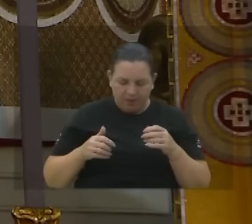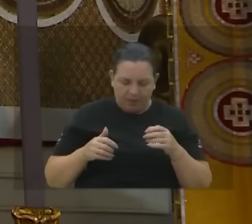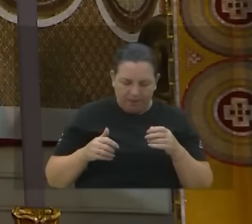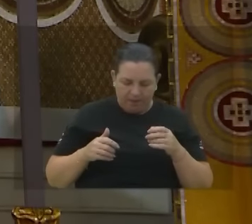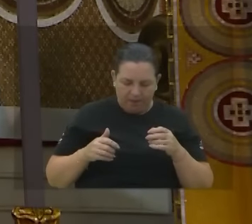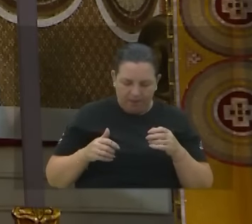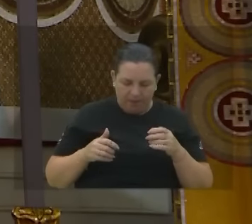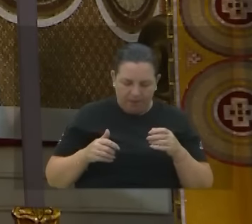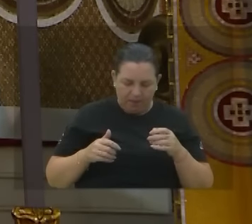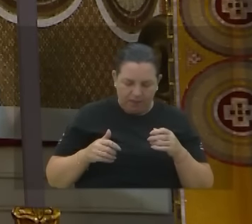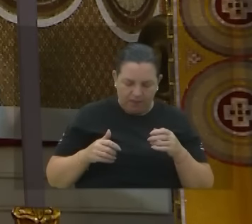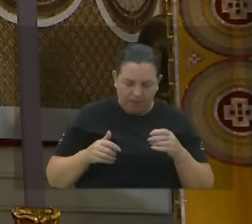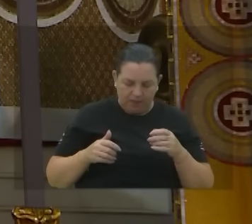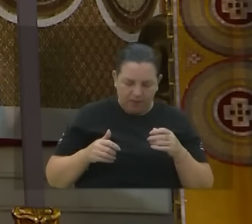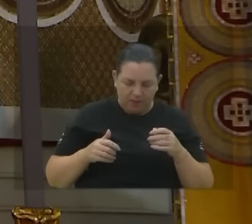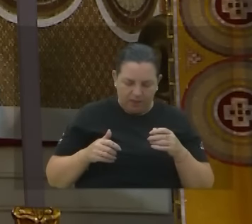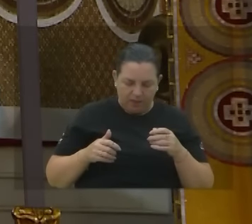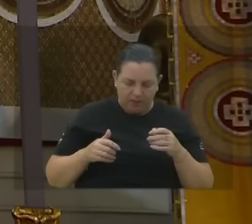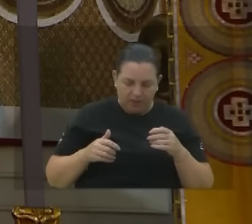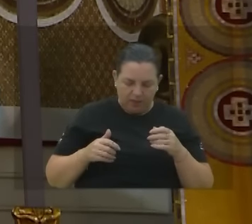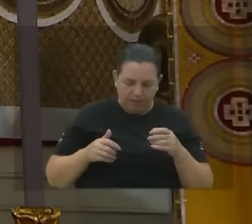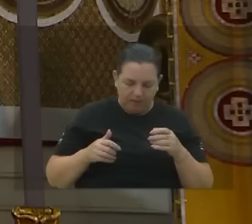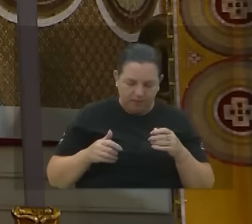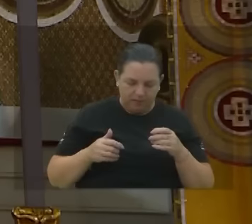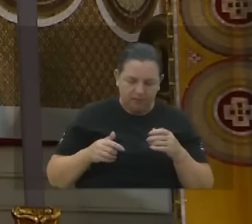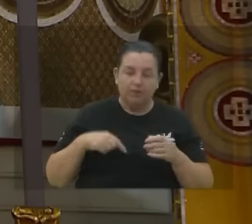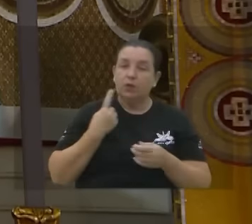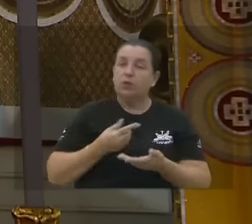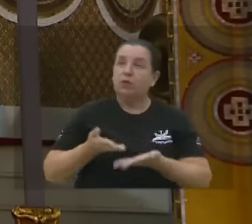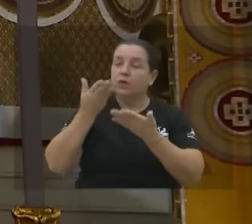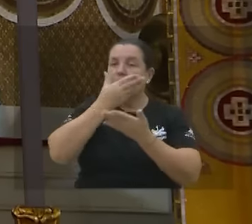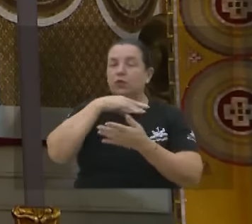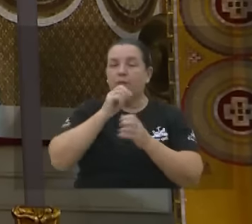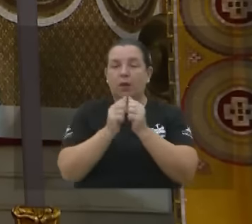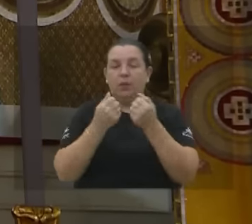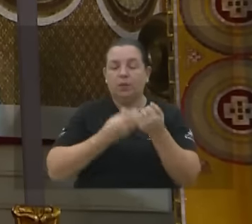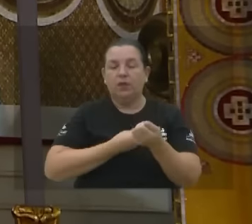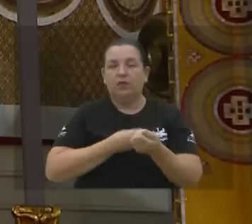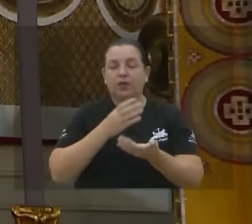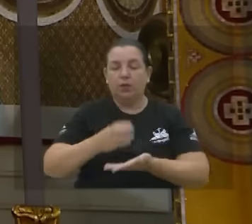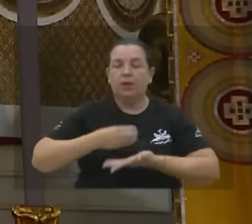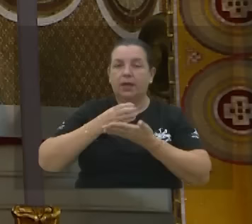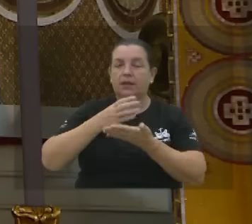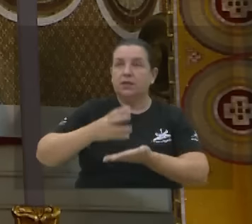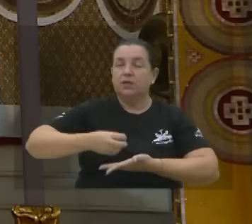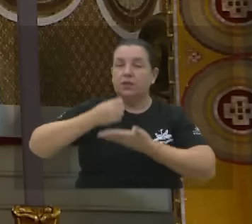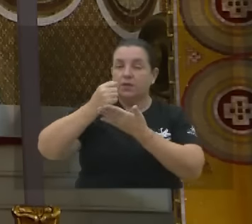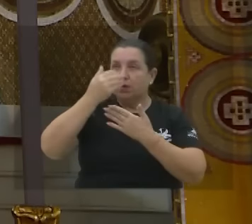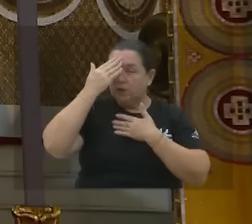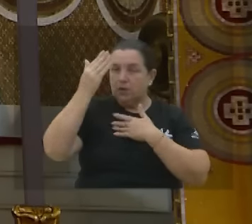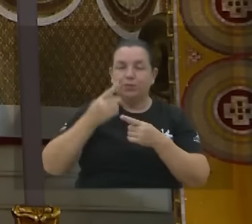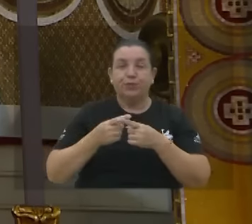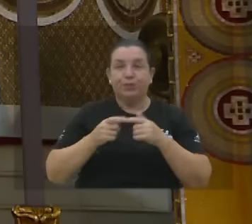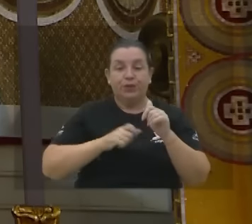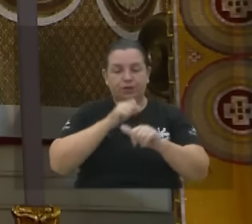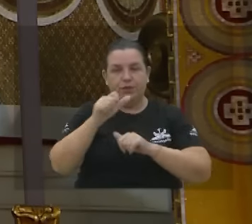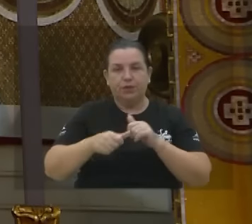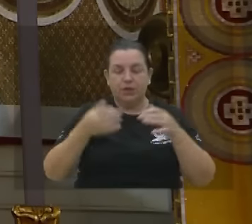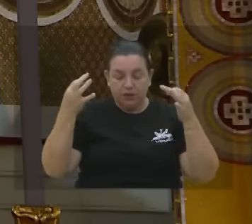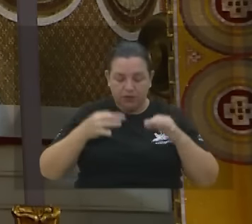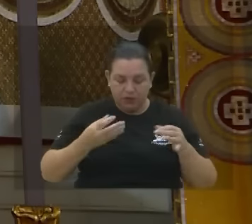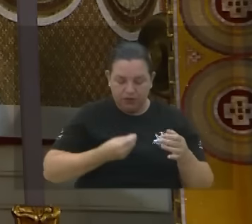Filho, nós vos oferecemos, ó Pai, o pão da vida, o cálice da salvação, e vos agradecemos porque